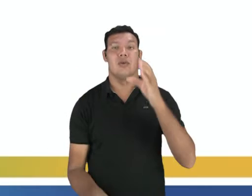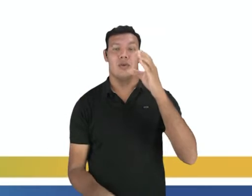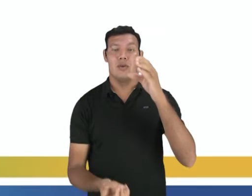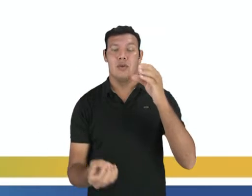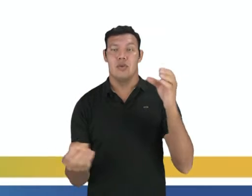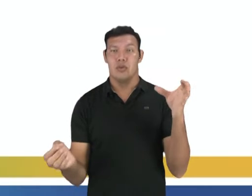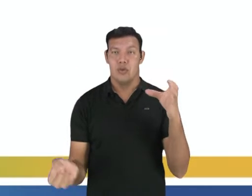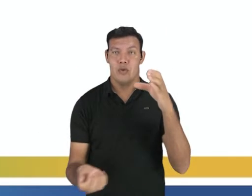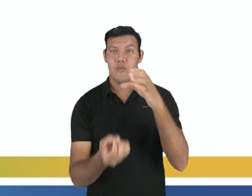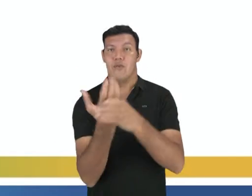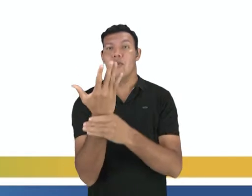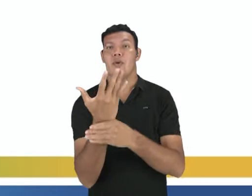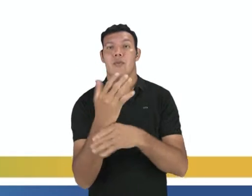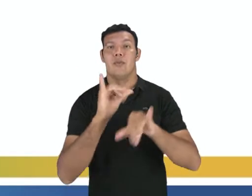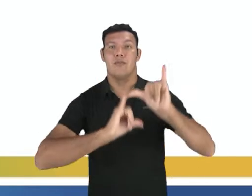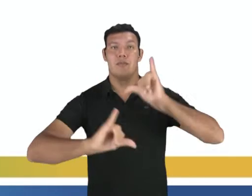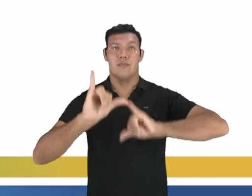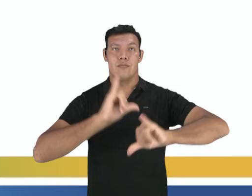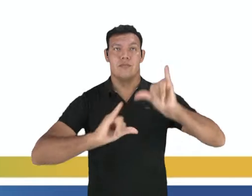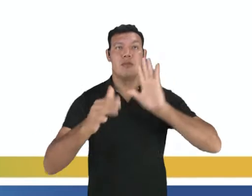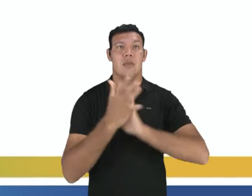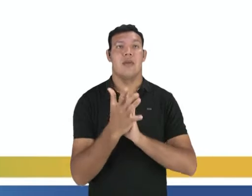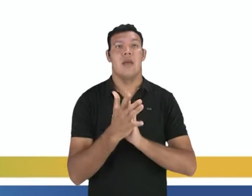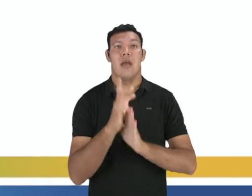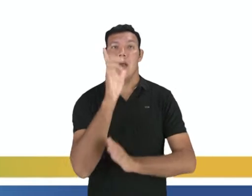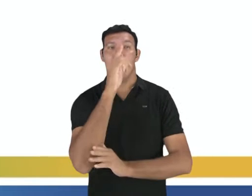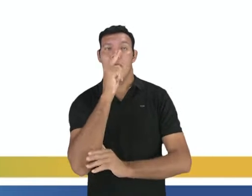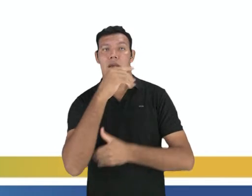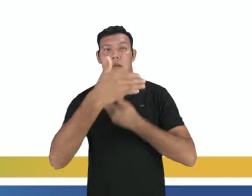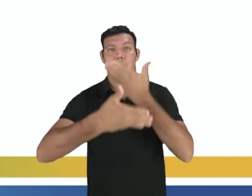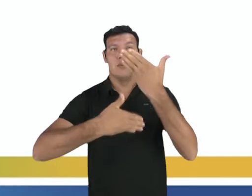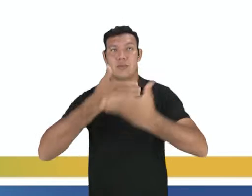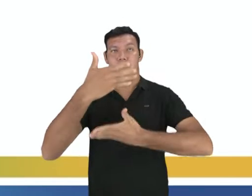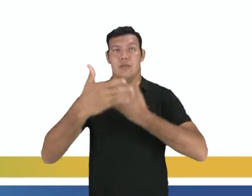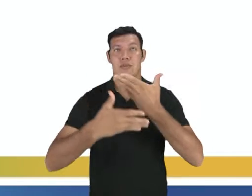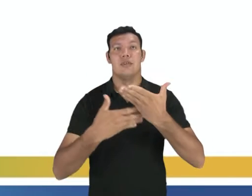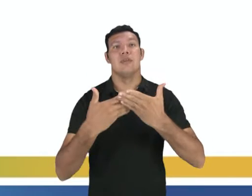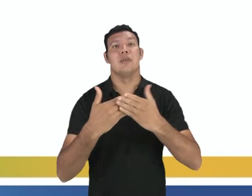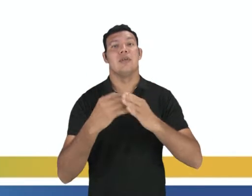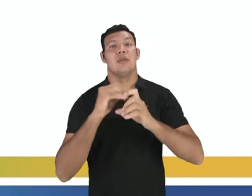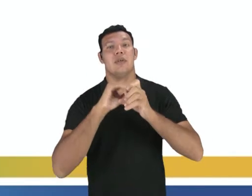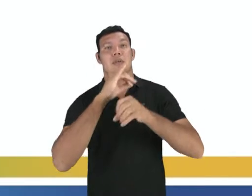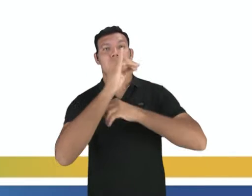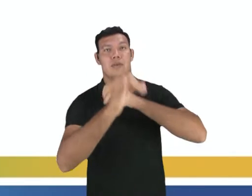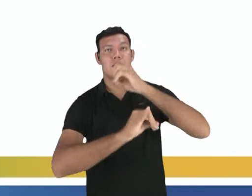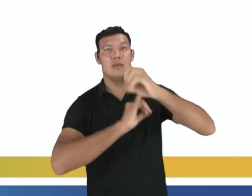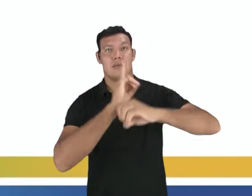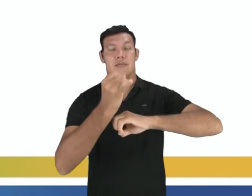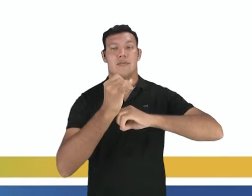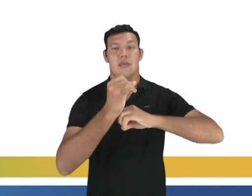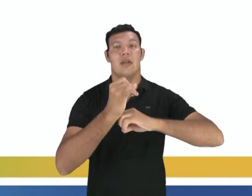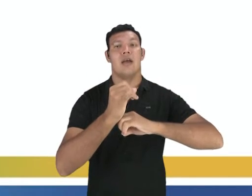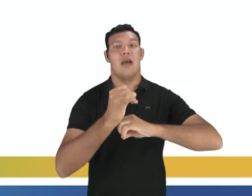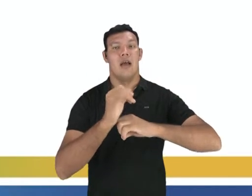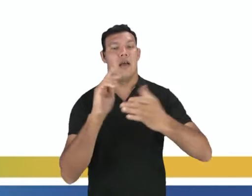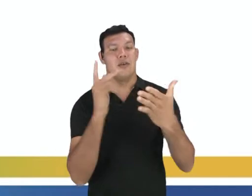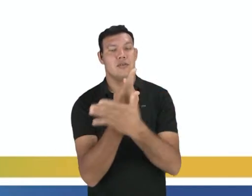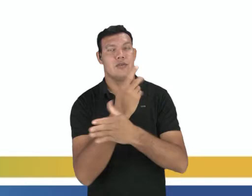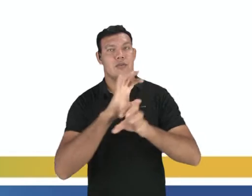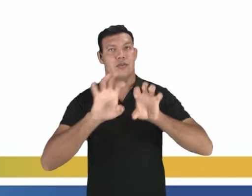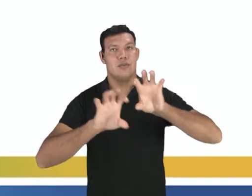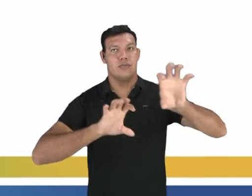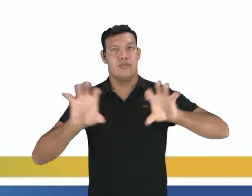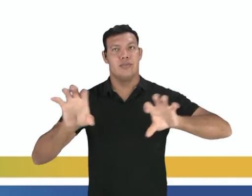ok? A água interage com os íons e provoca sua separação, e aí esse fenômeno é denominado